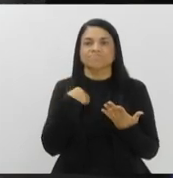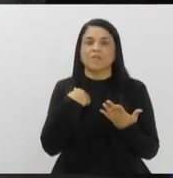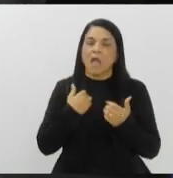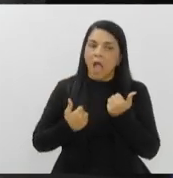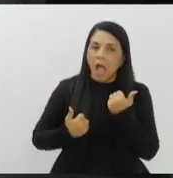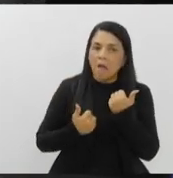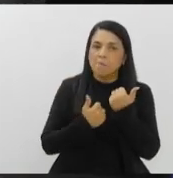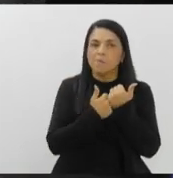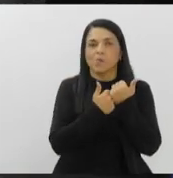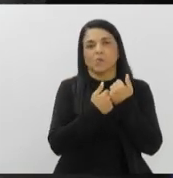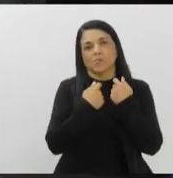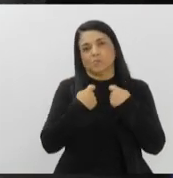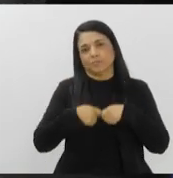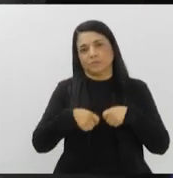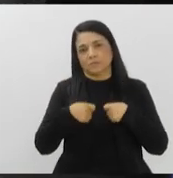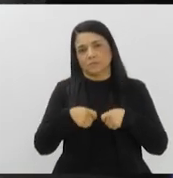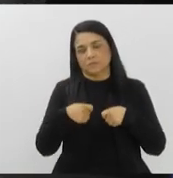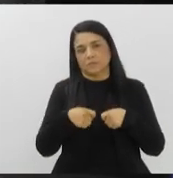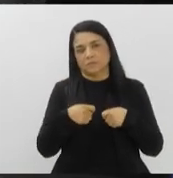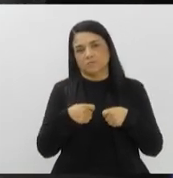aos municípios para que eles